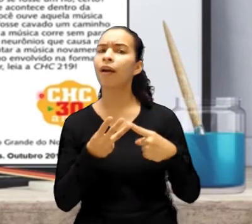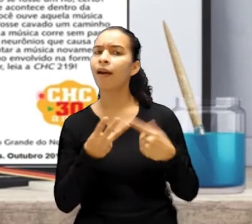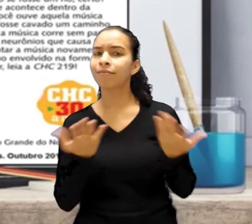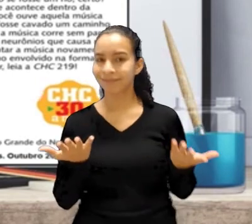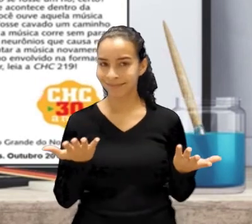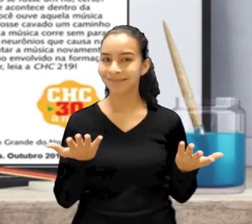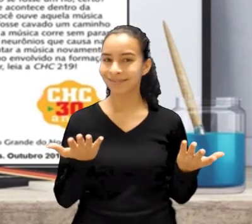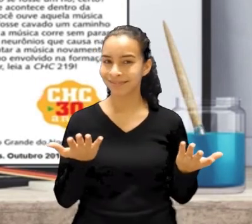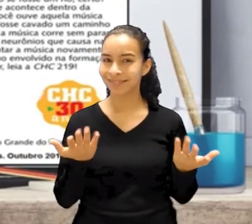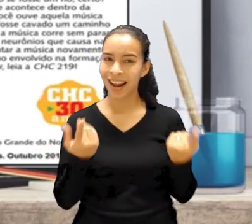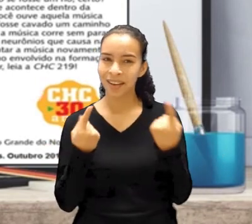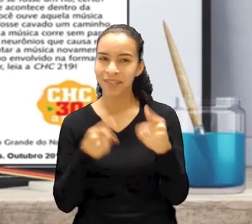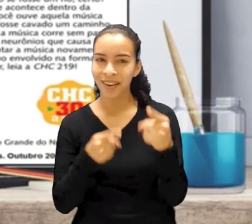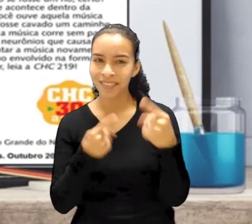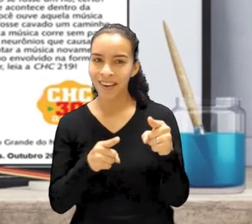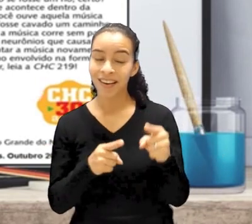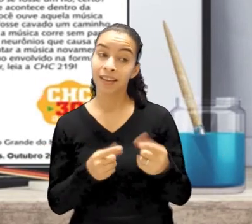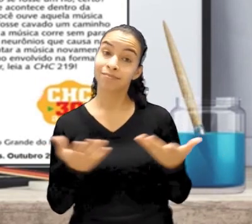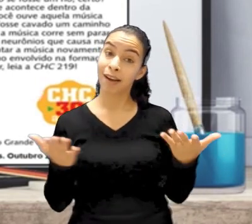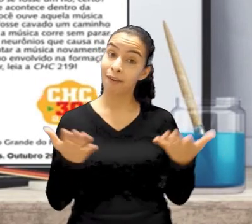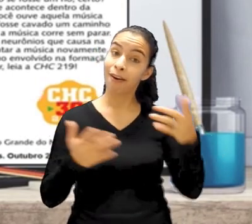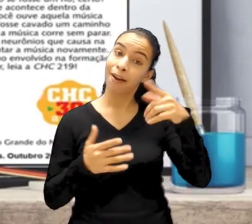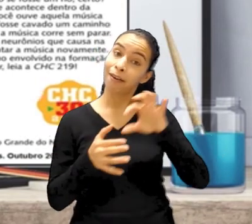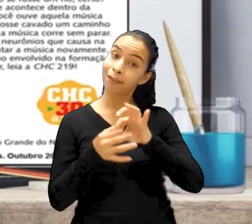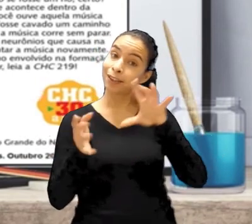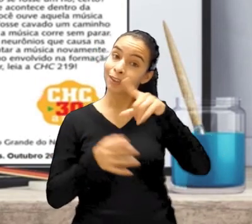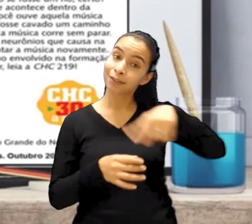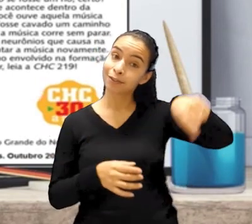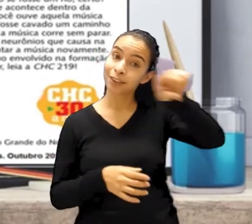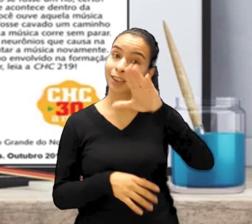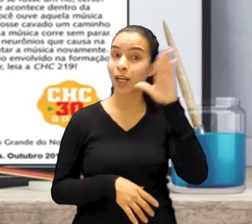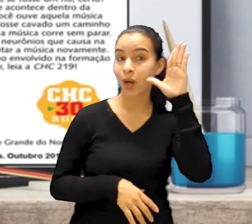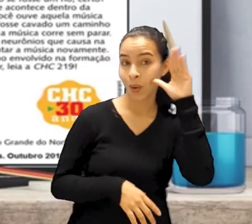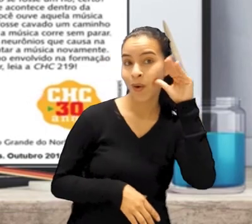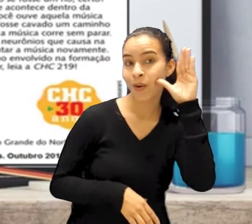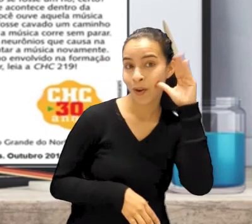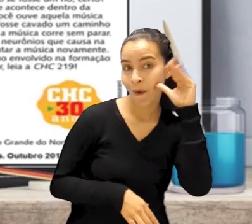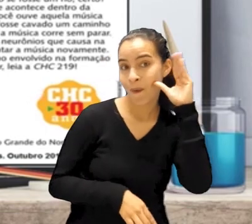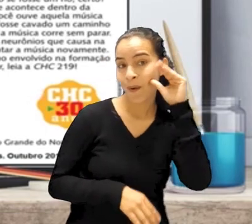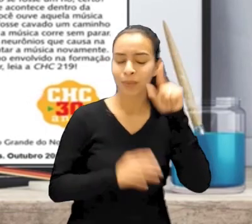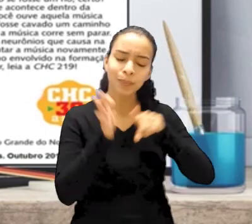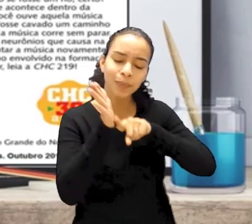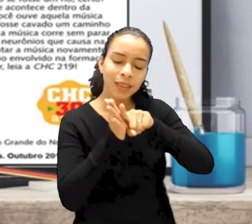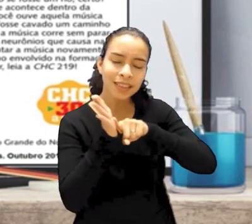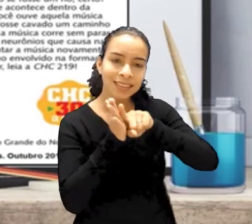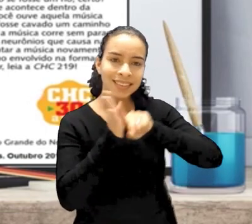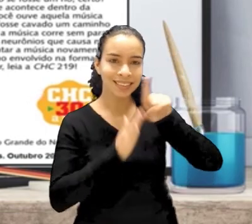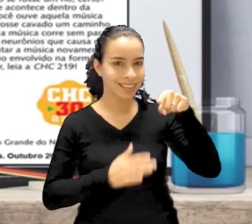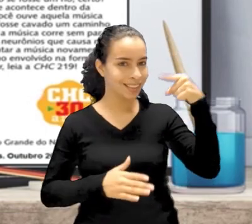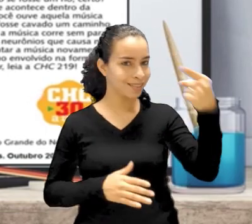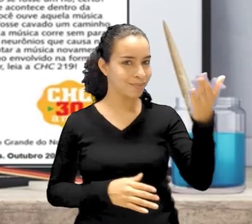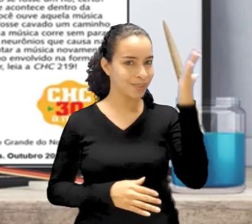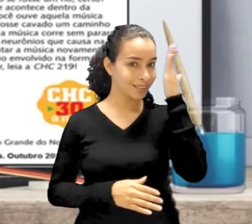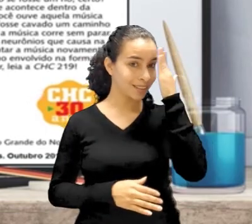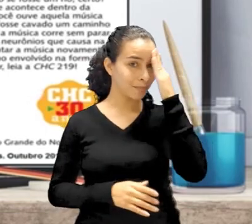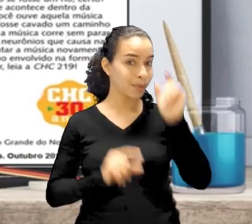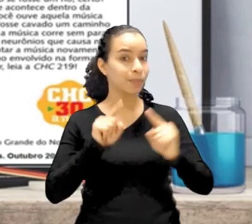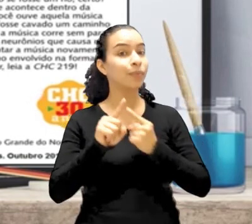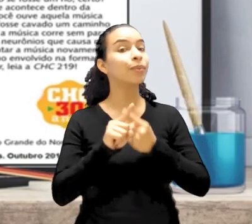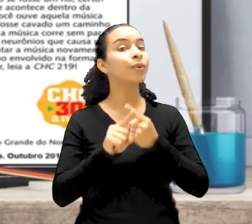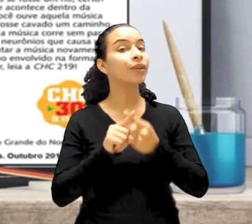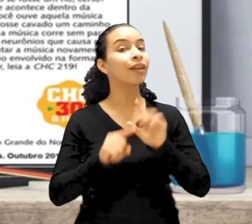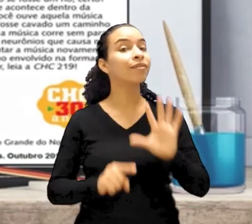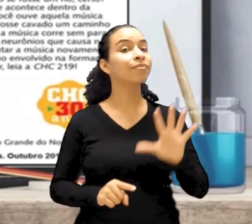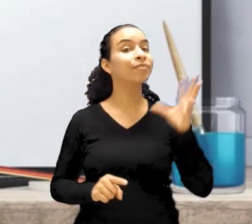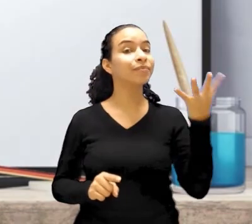vou deixar essa curiosidade também em vocês, para que depois vocês leiam esse texto e descubram por que que isso acontece.